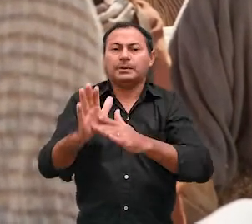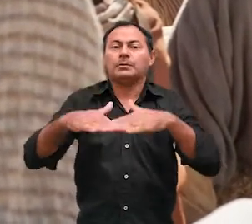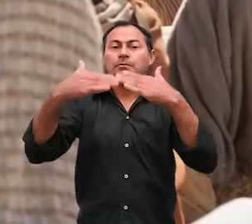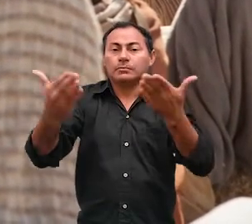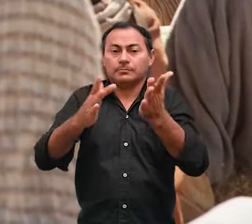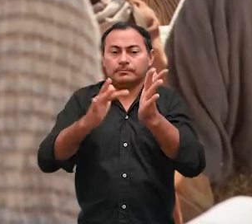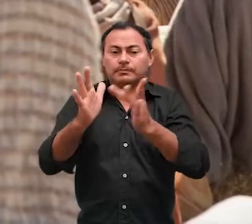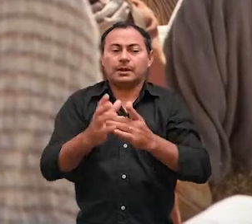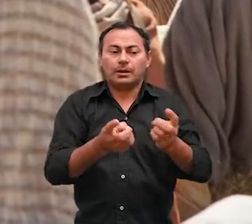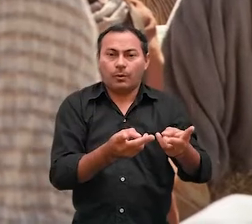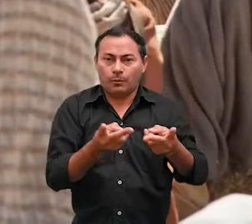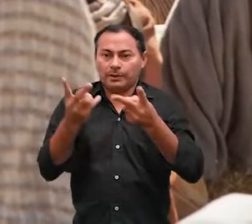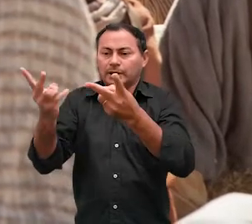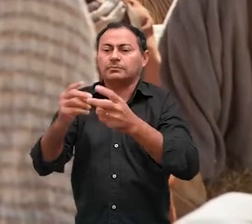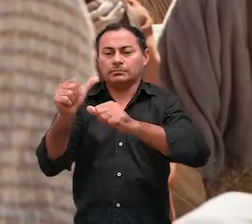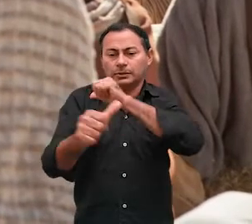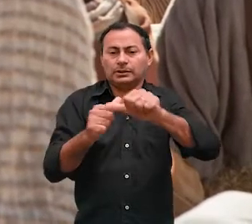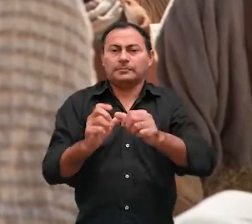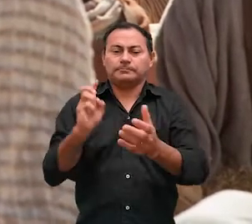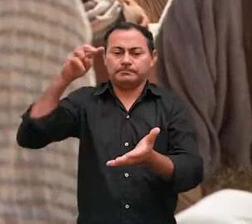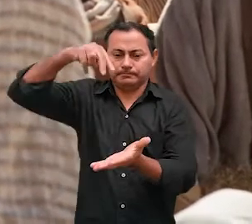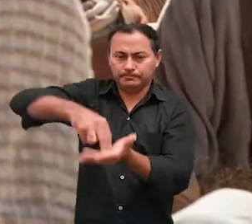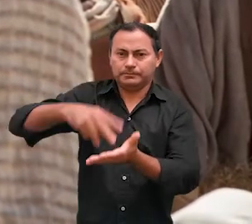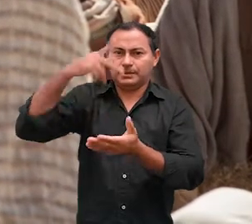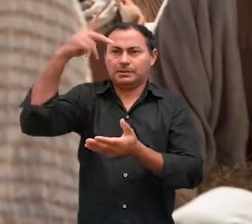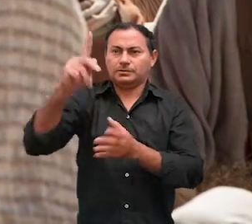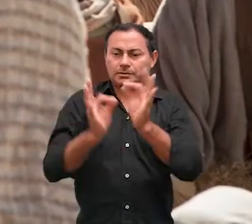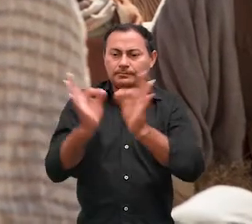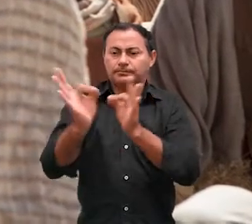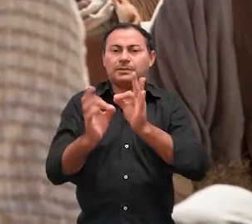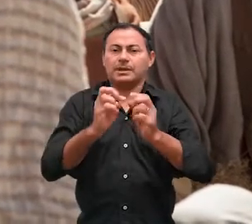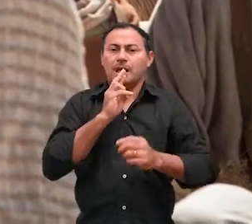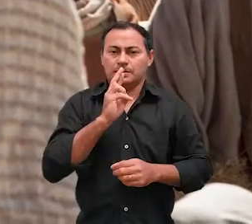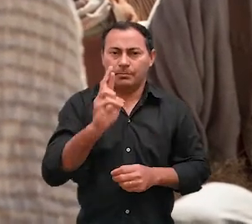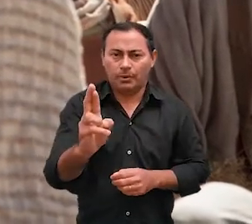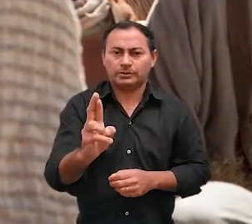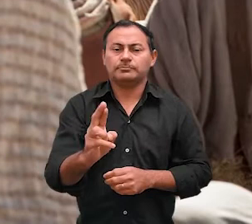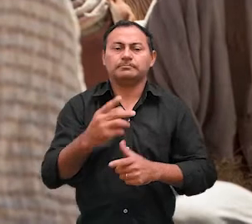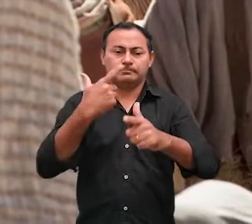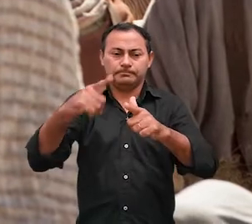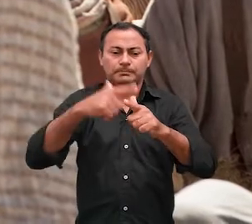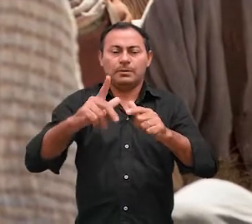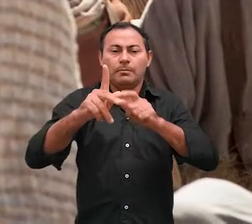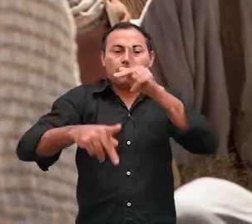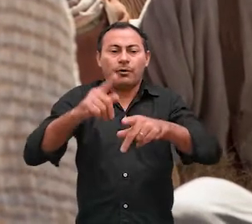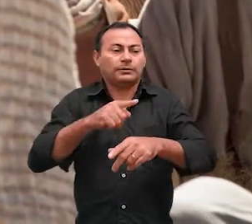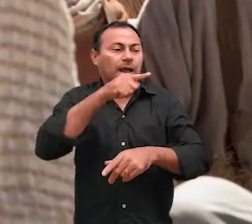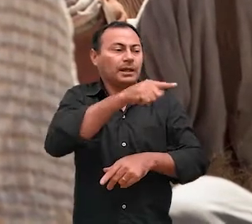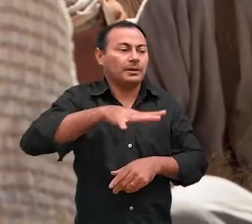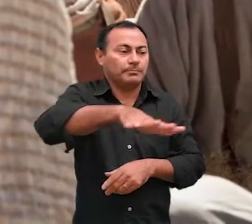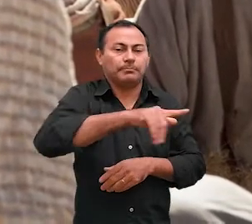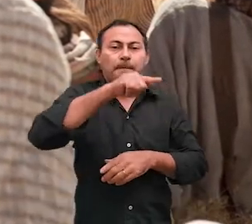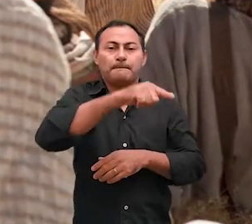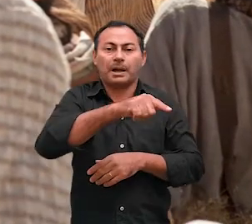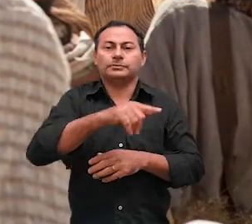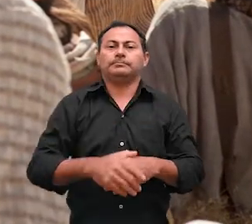para o qual Jesus havia convidado a fim de tornarem-se parte da sua solução e resposta para os problemas do povo que estava